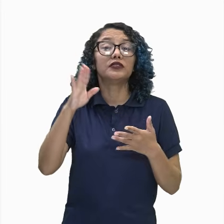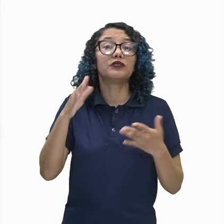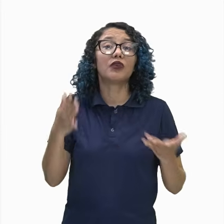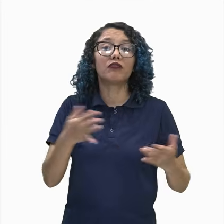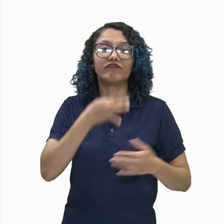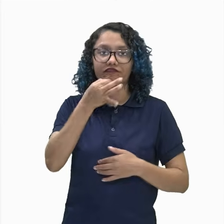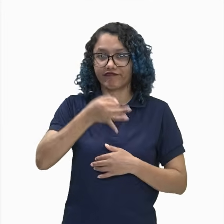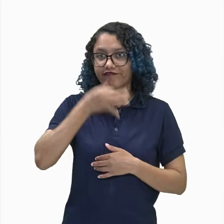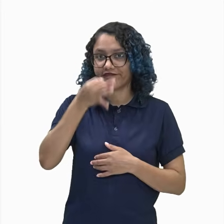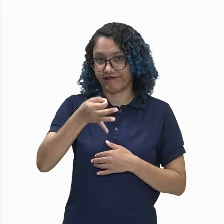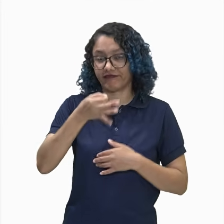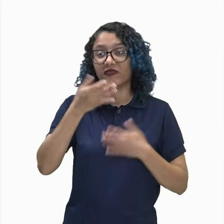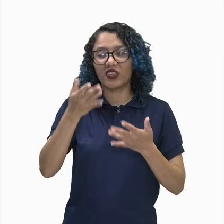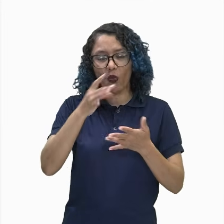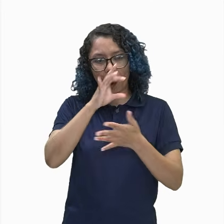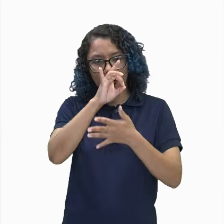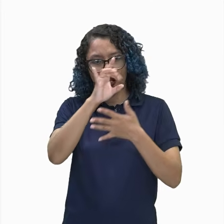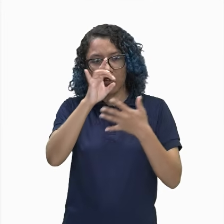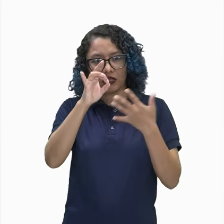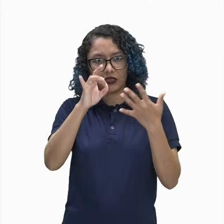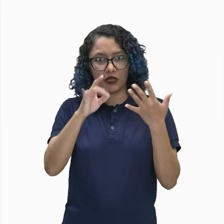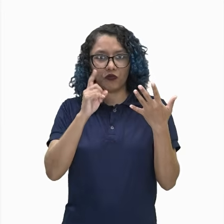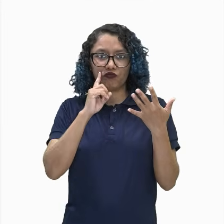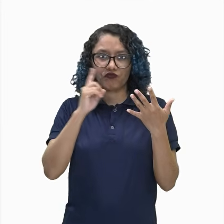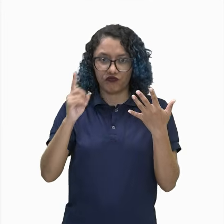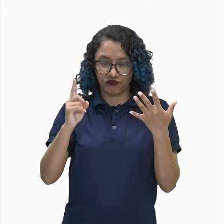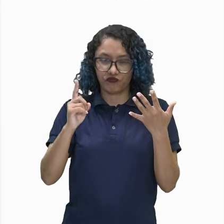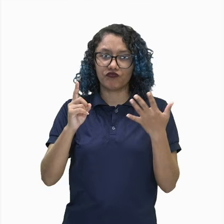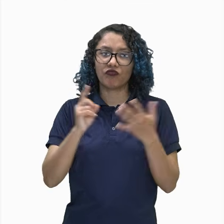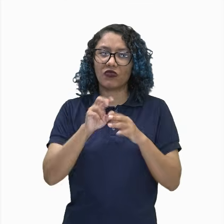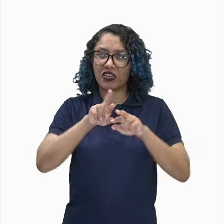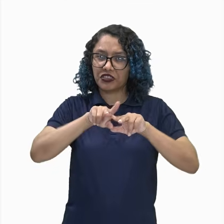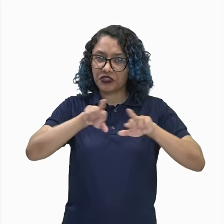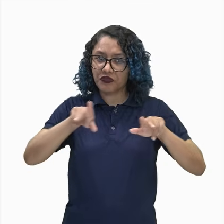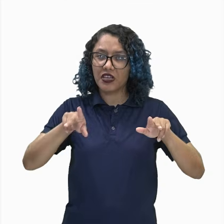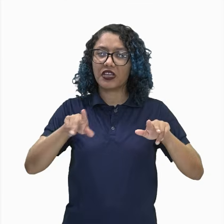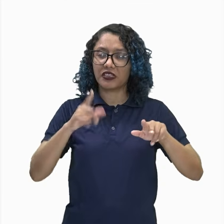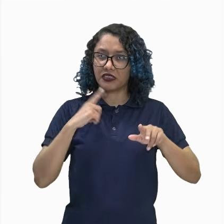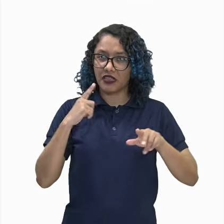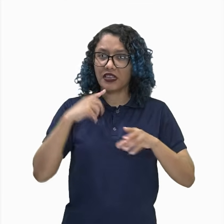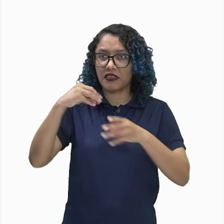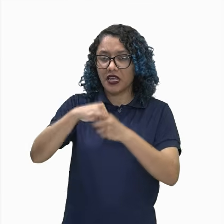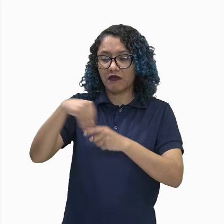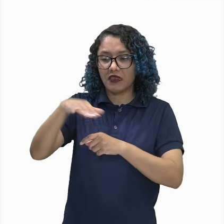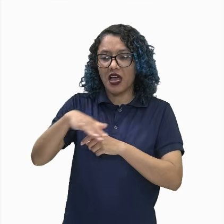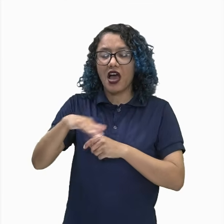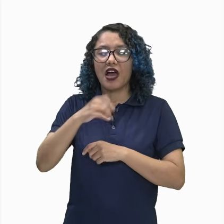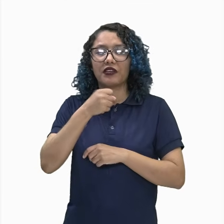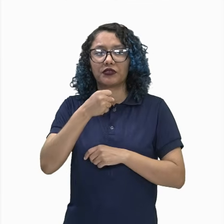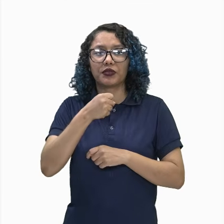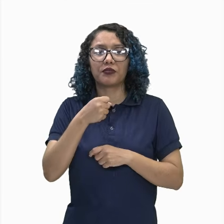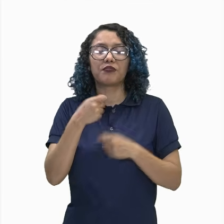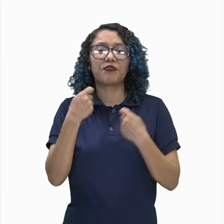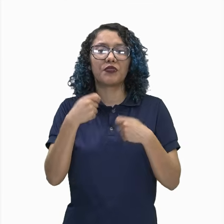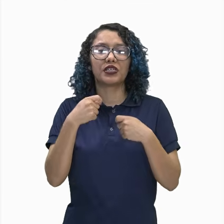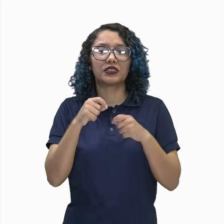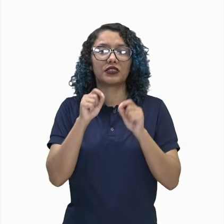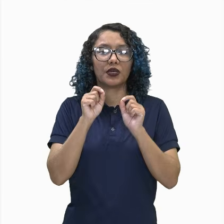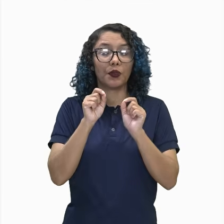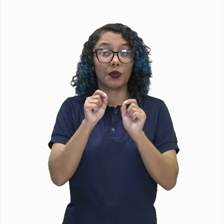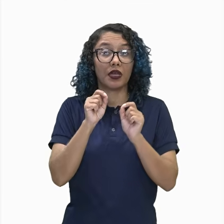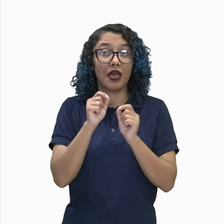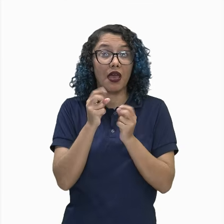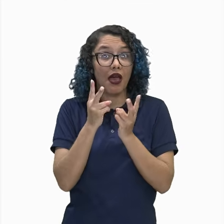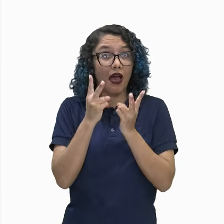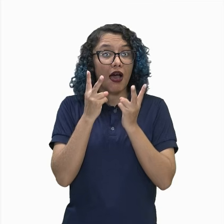para cada um desses objetivos que são próprios e estão presentes na esfera jornalística, eu preciso, então,